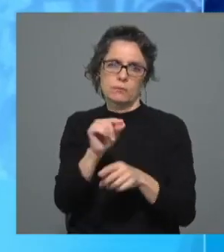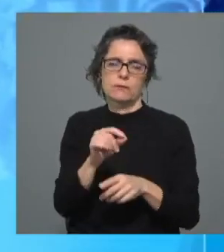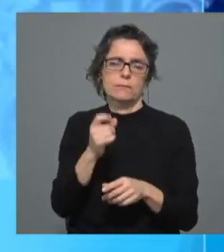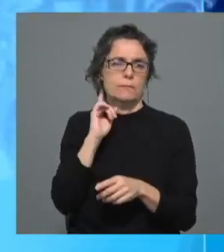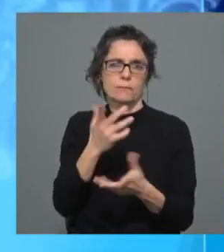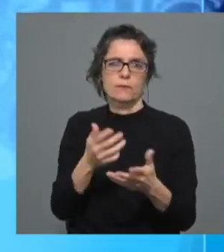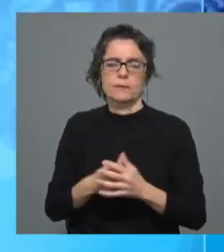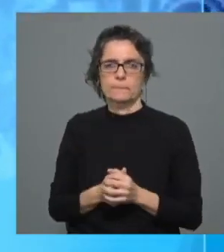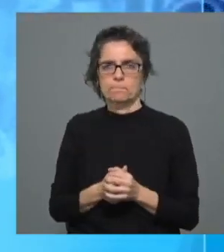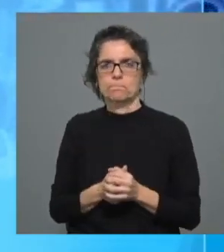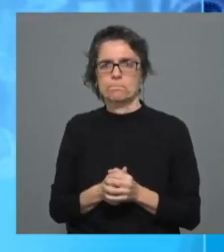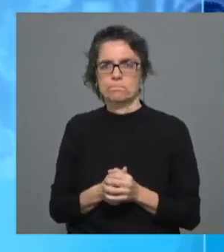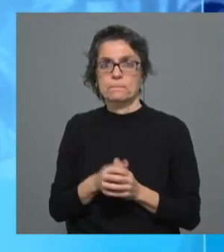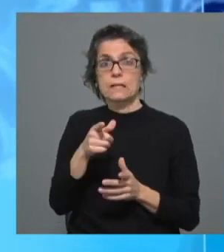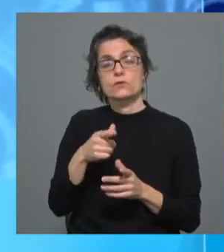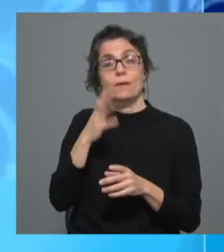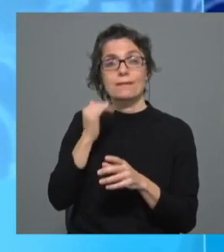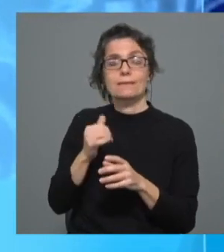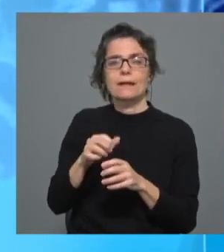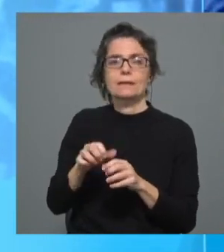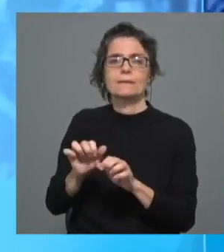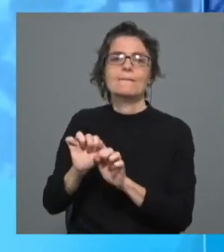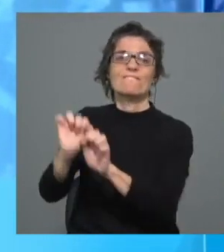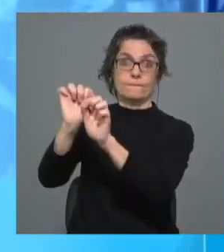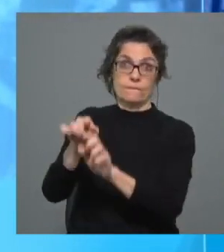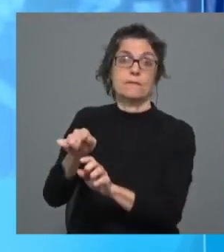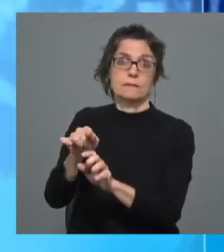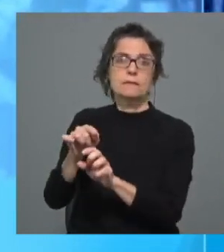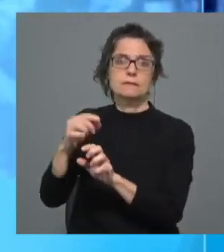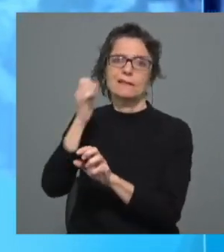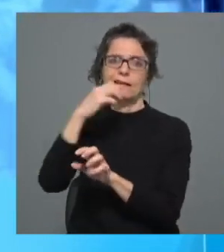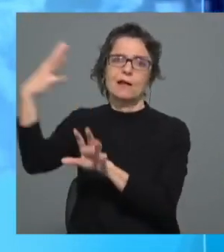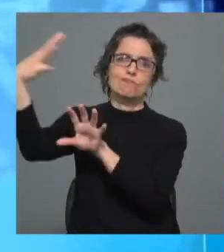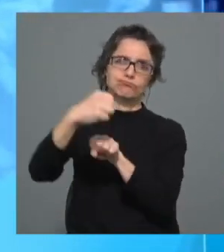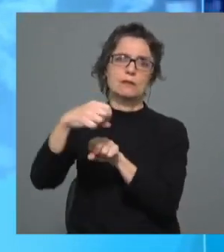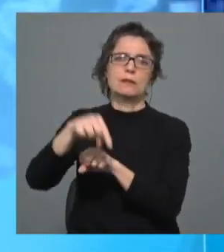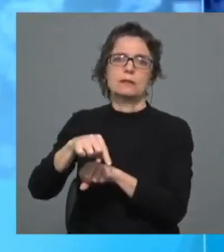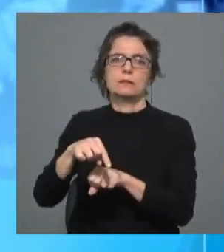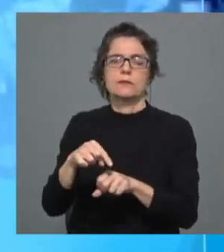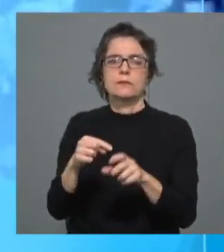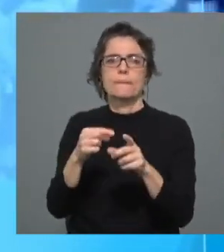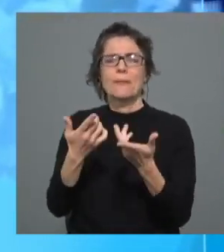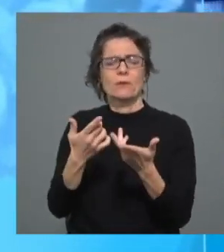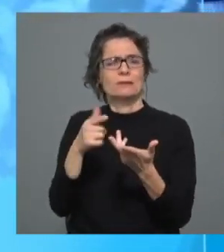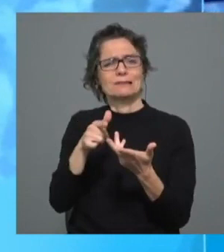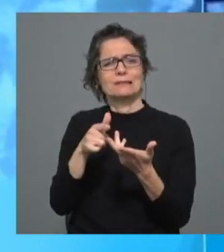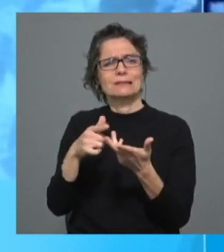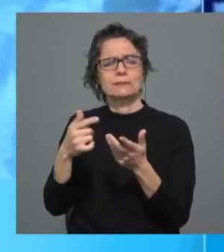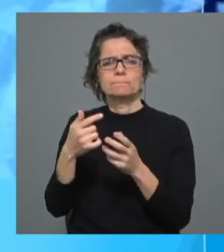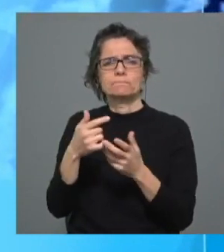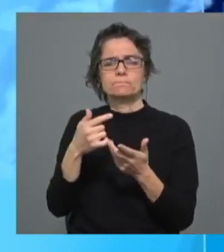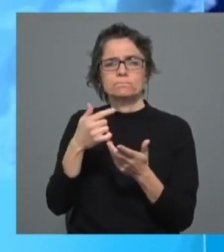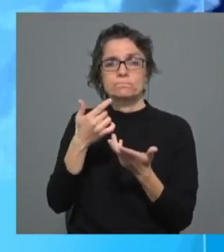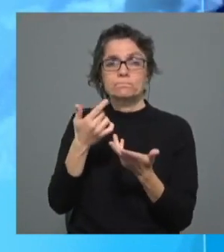o invasor e que pode levar, de facto, ao fim da própria invasão, ou ver que esse fim da invasão estará, e como nós